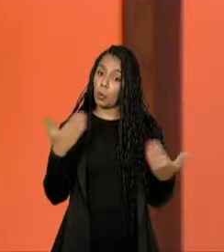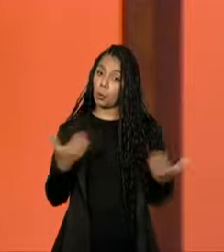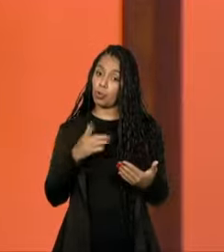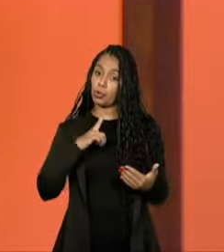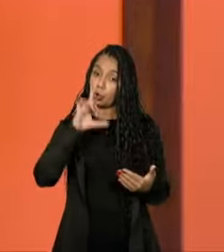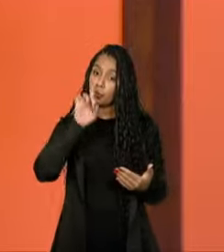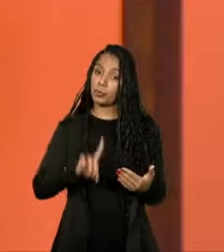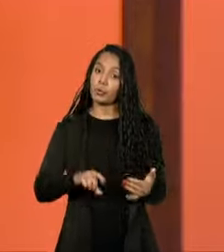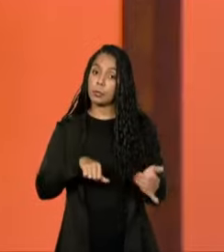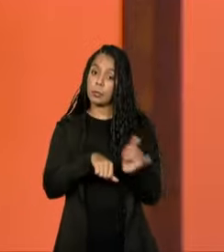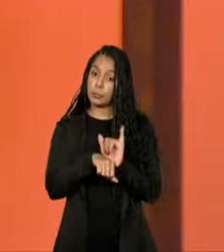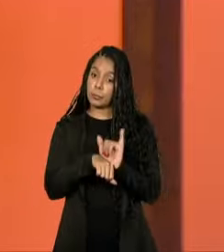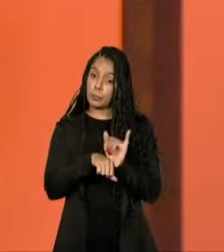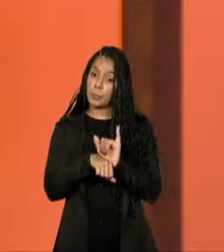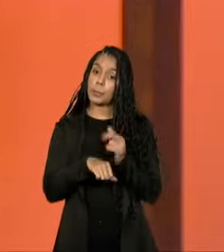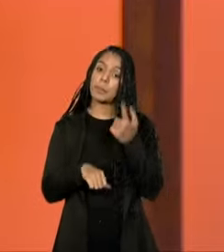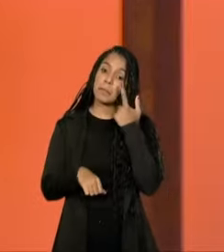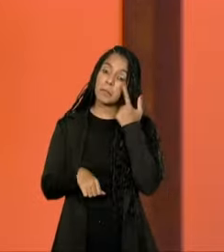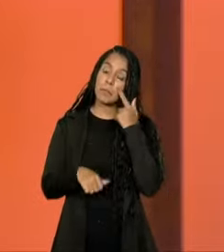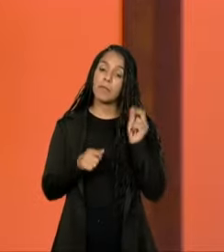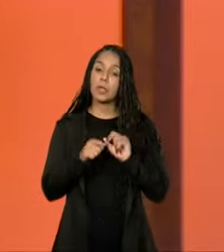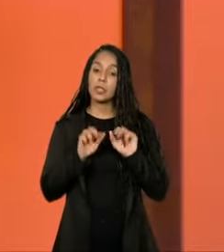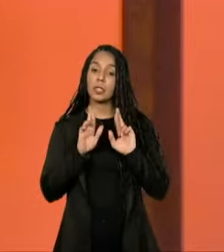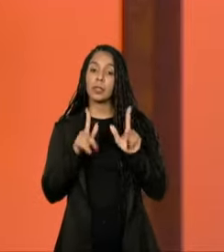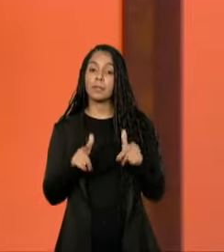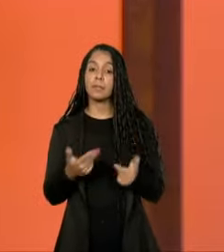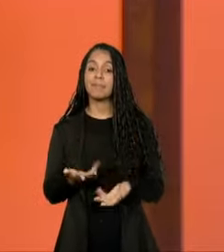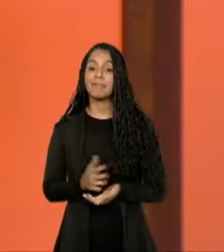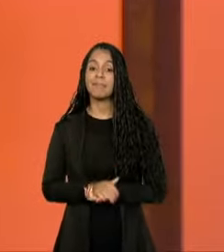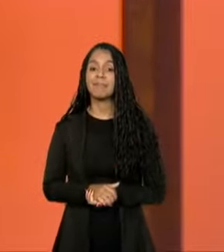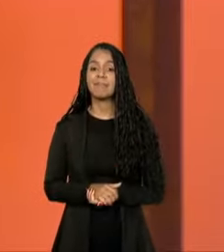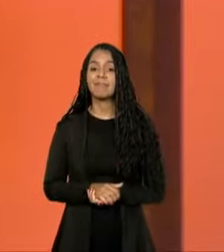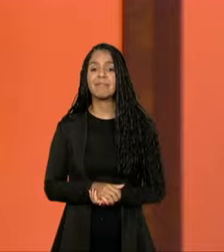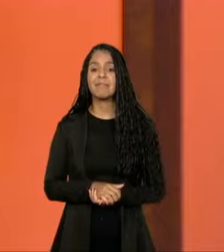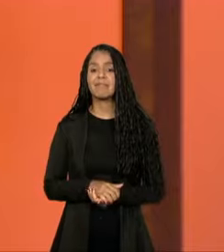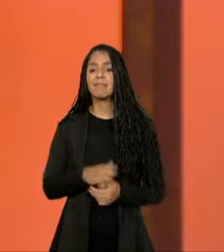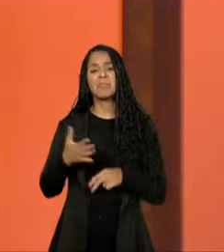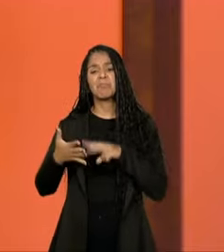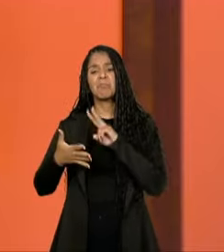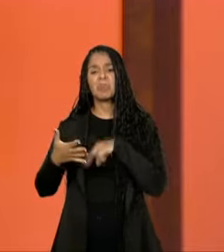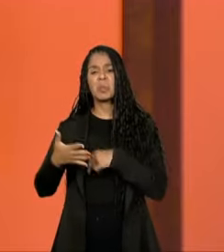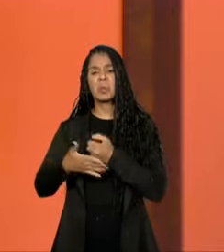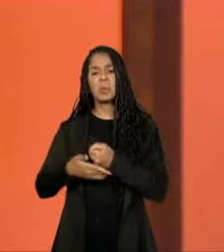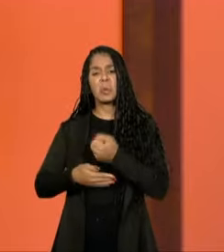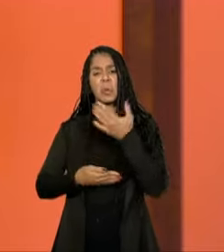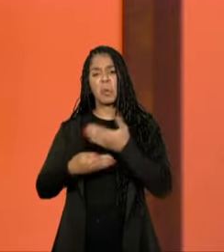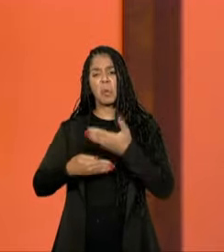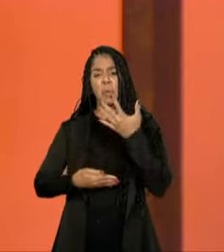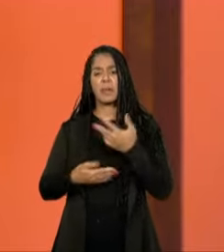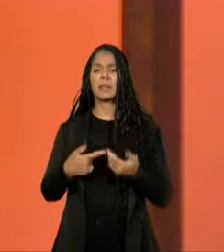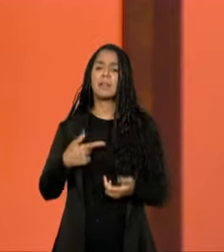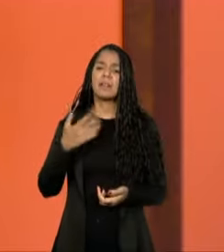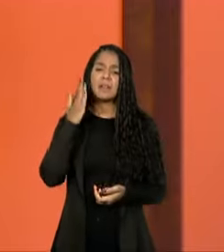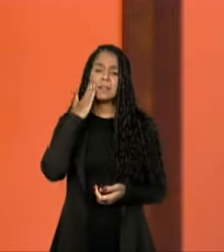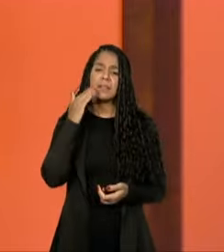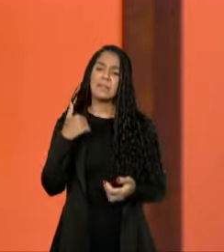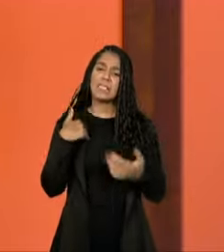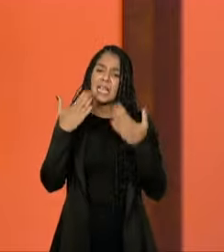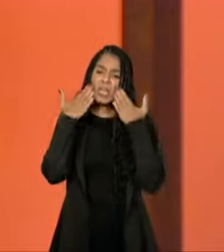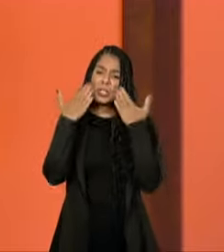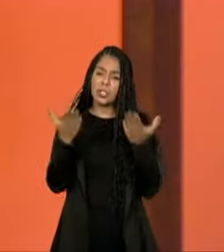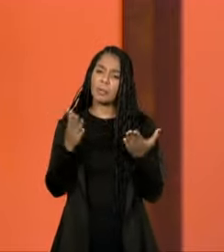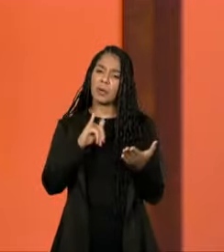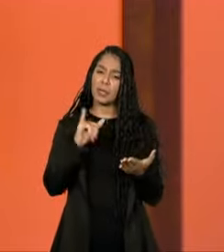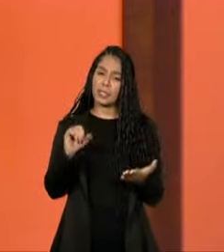no YouTube, como você disse, vamos fazer diferente, mas... de ficar lendo comentário, entendeu? Você é exposta a